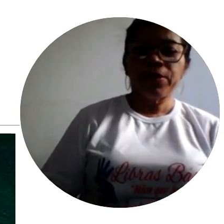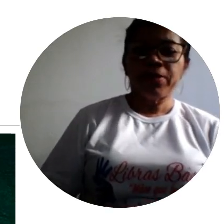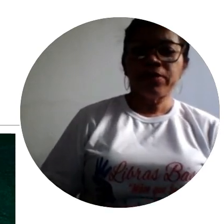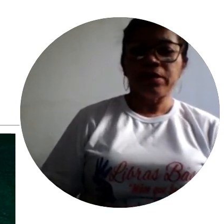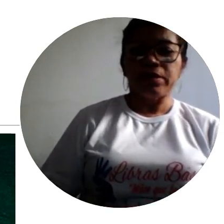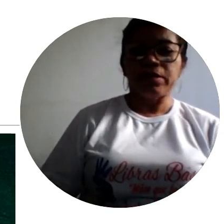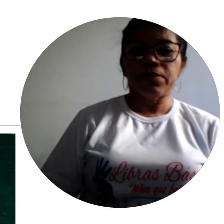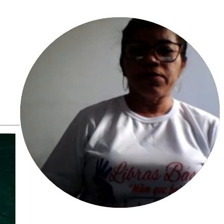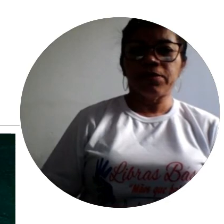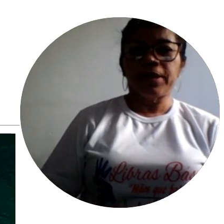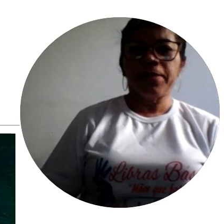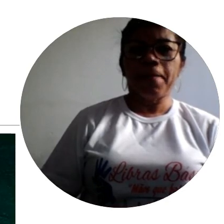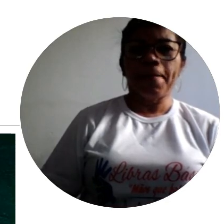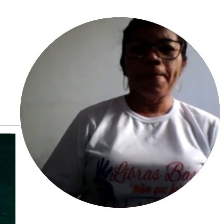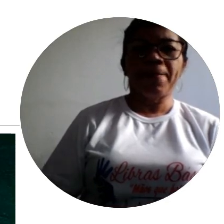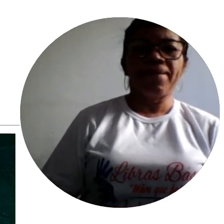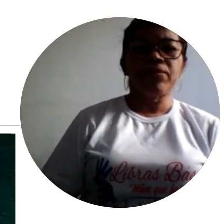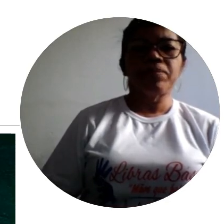explicar um pouquinho para vocês. Vamos lá?